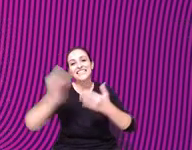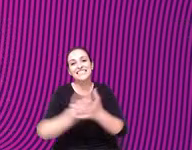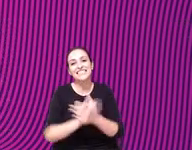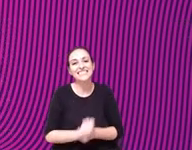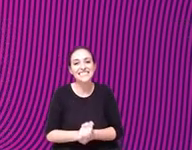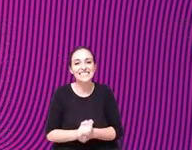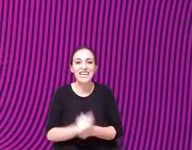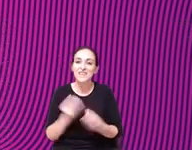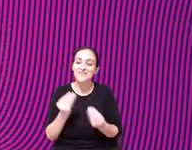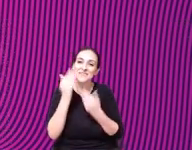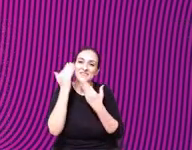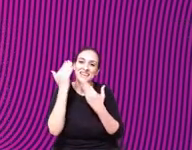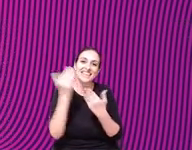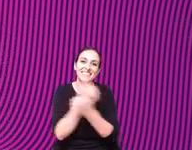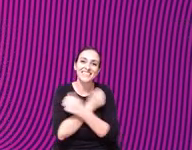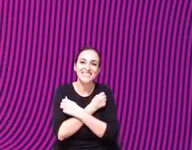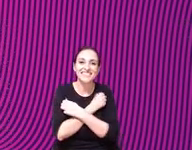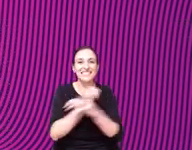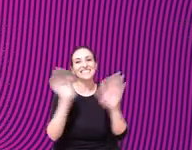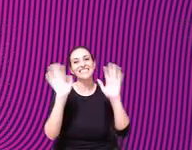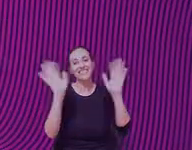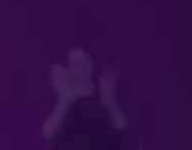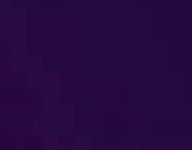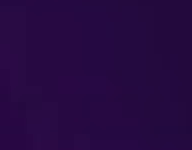Muito obrigado. Tchau.